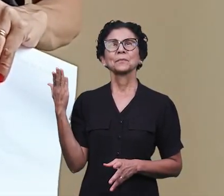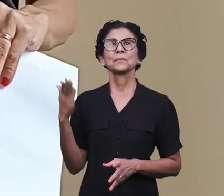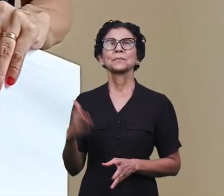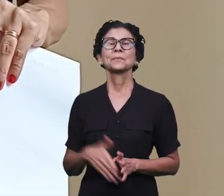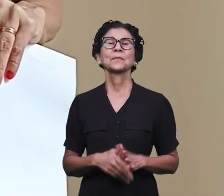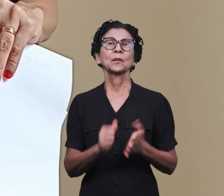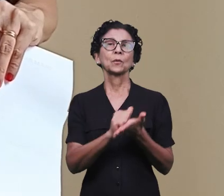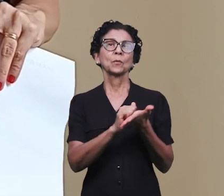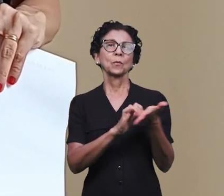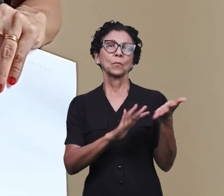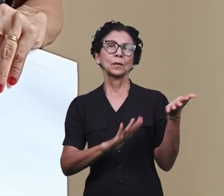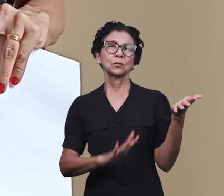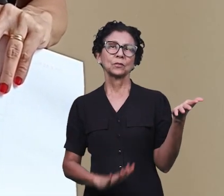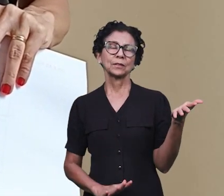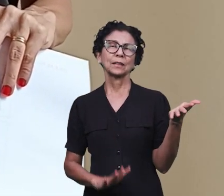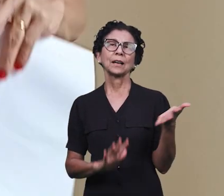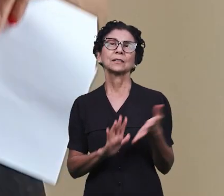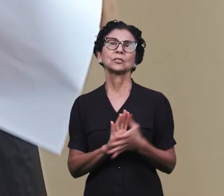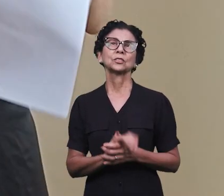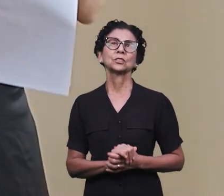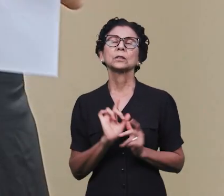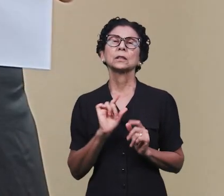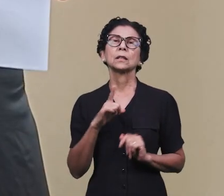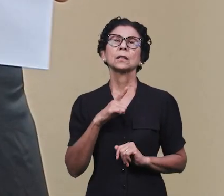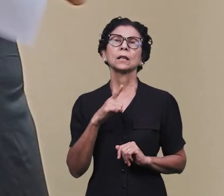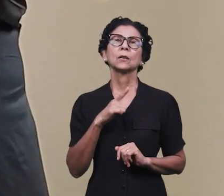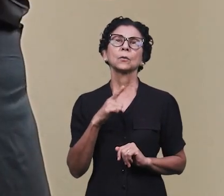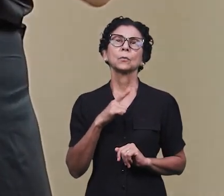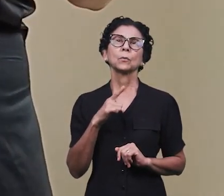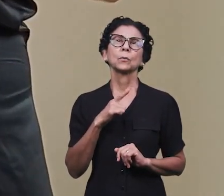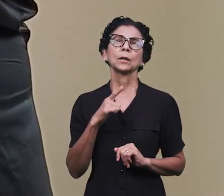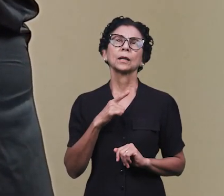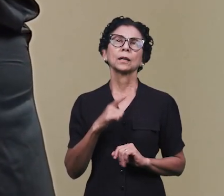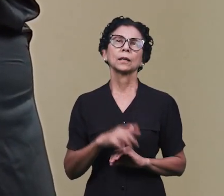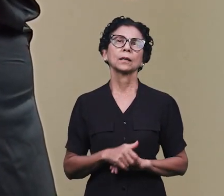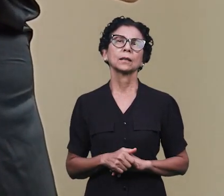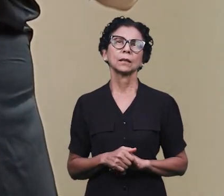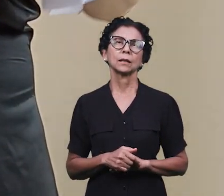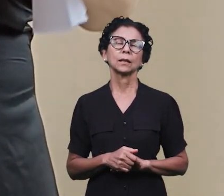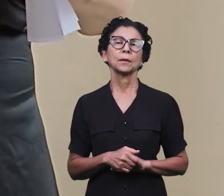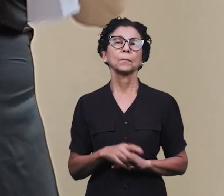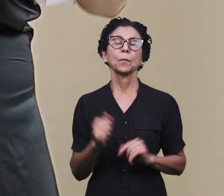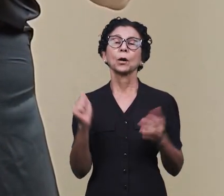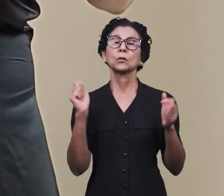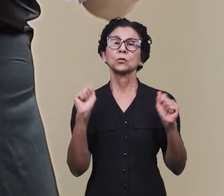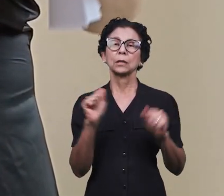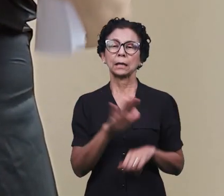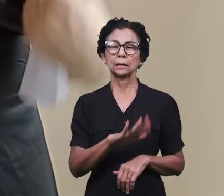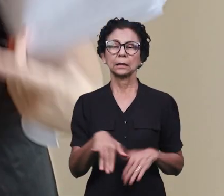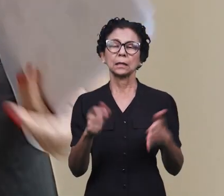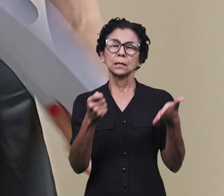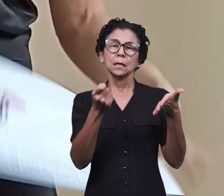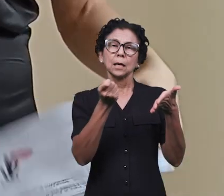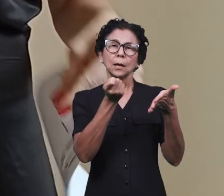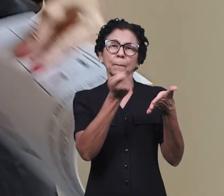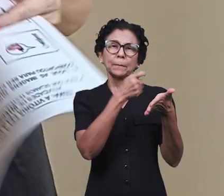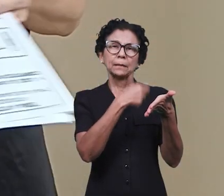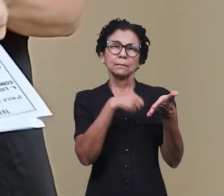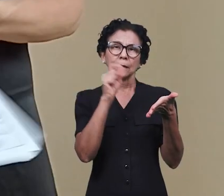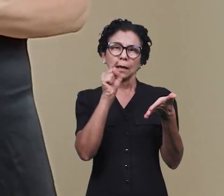isso aqui é uma atividade para o nível 1. Ela tem aqui, para a criança pintar, para ela